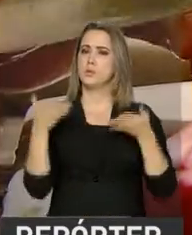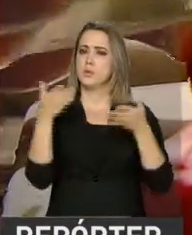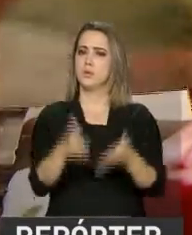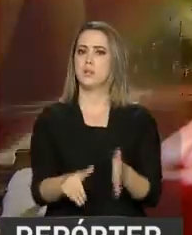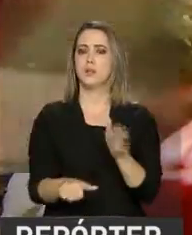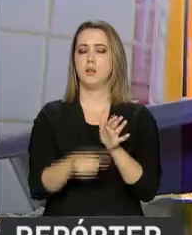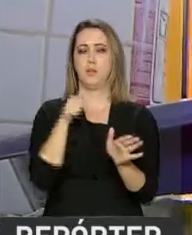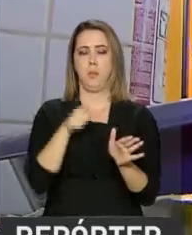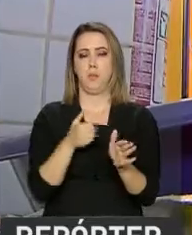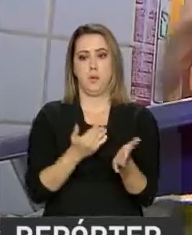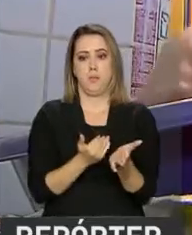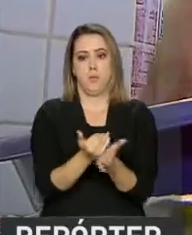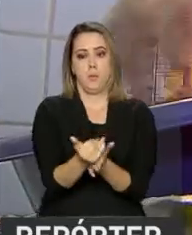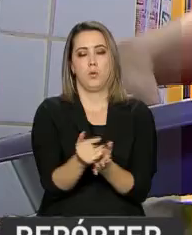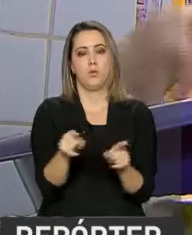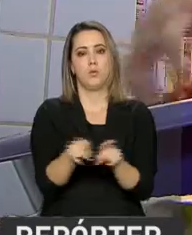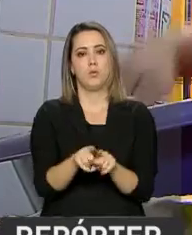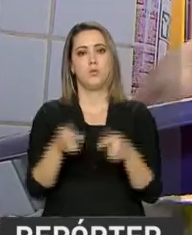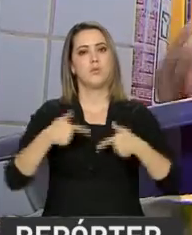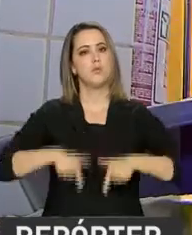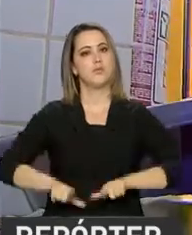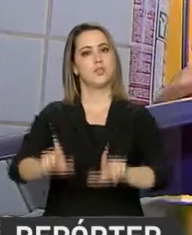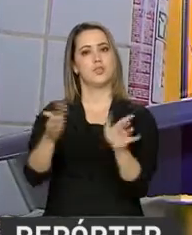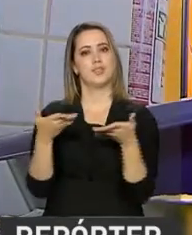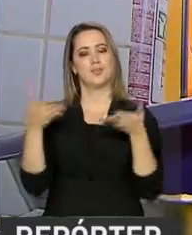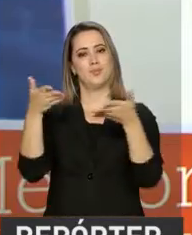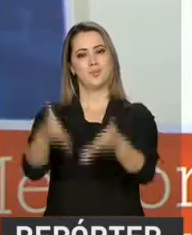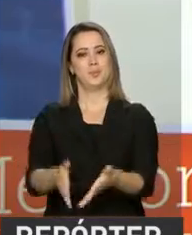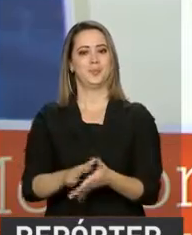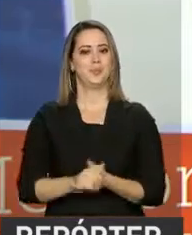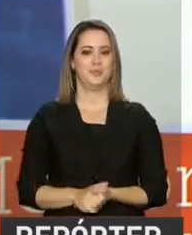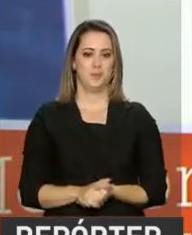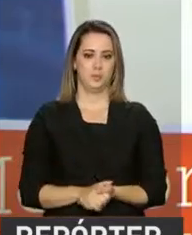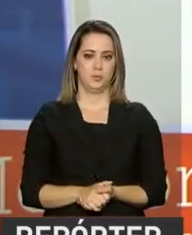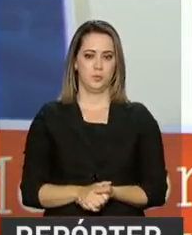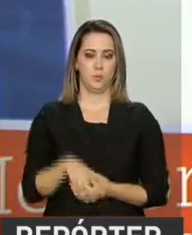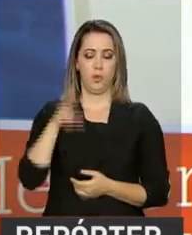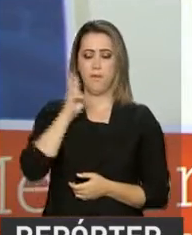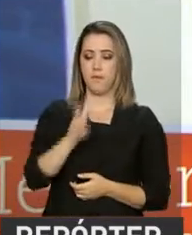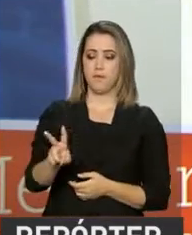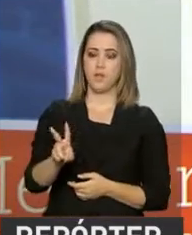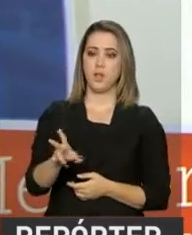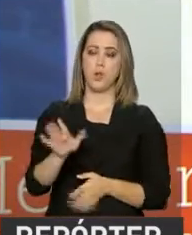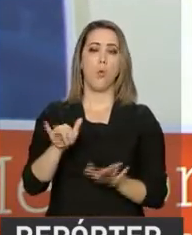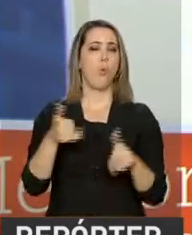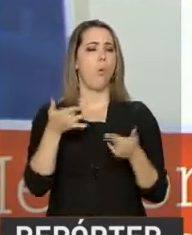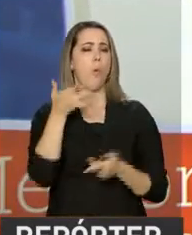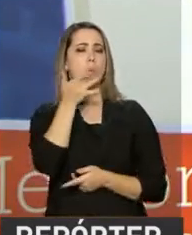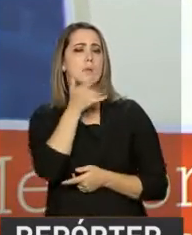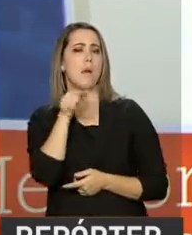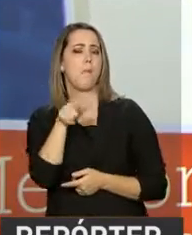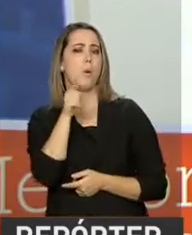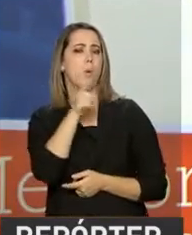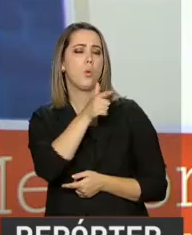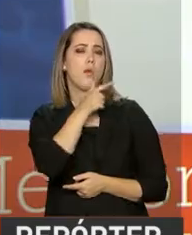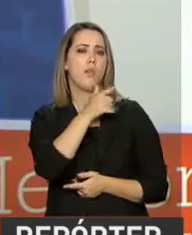da primeira fase vão ganhar certificado de participação. Vai avaliar desde o sabor dessa